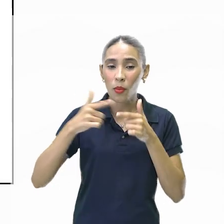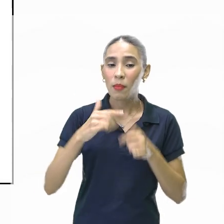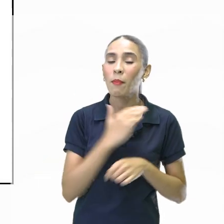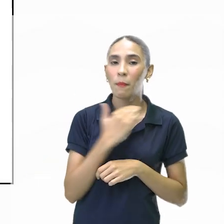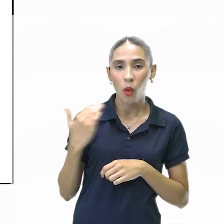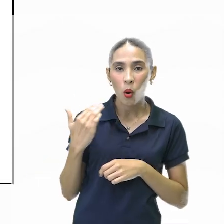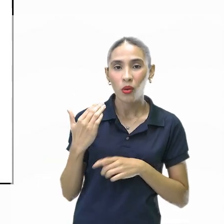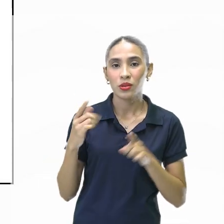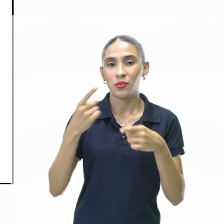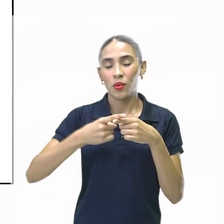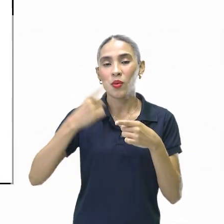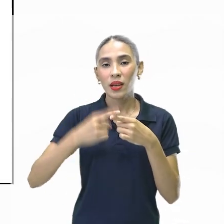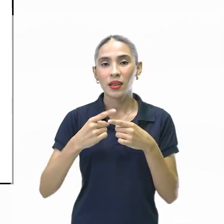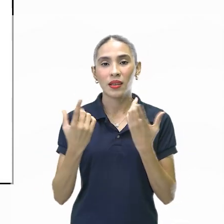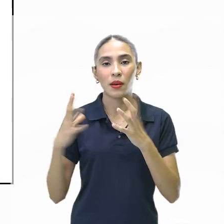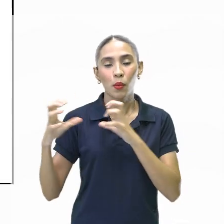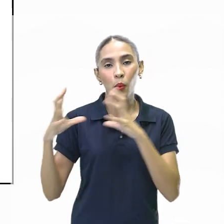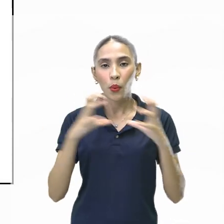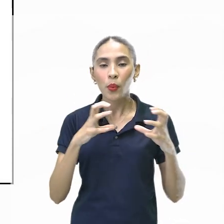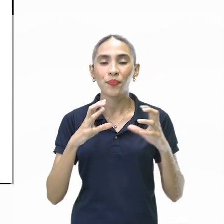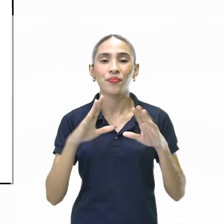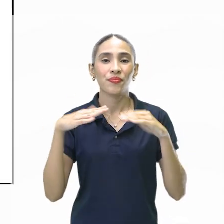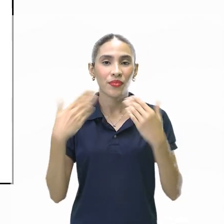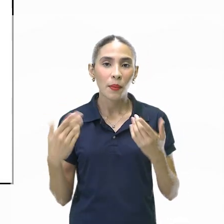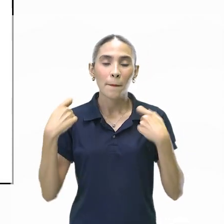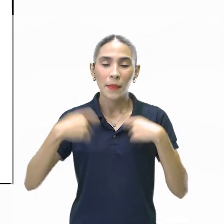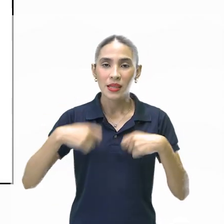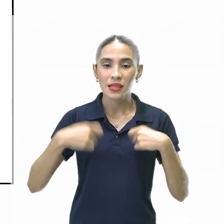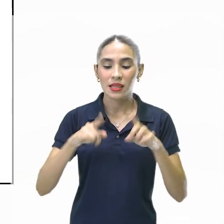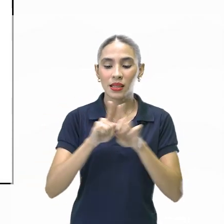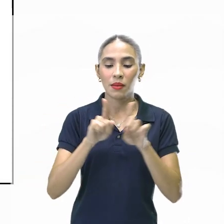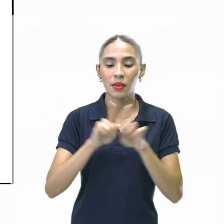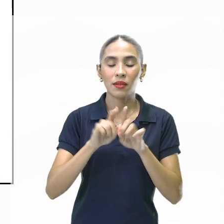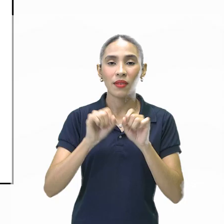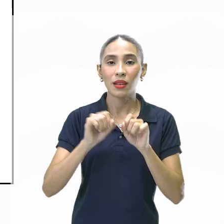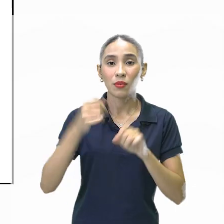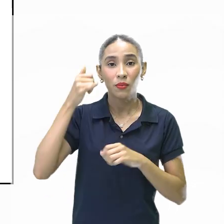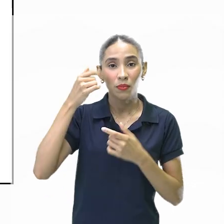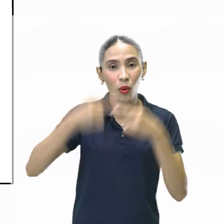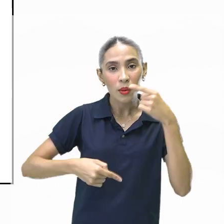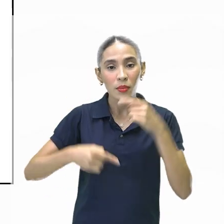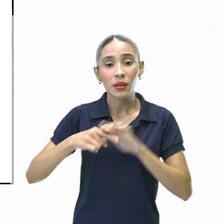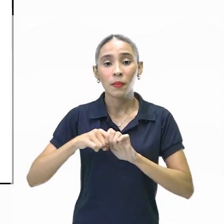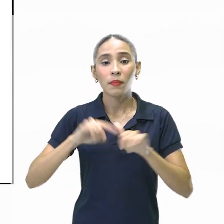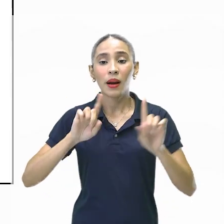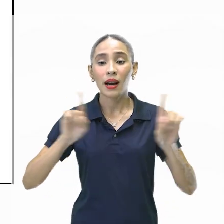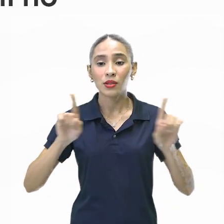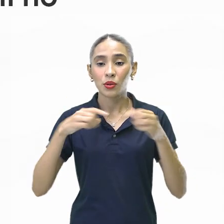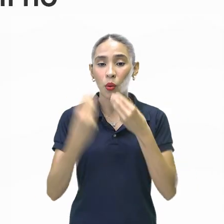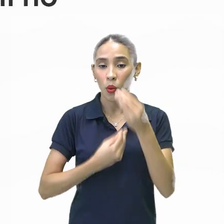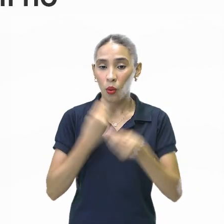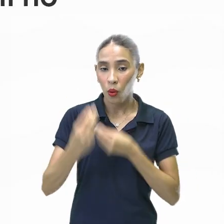dessas rivalidades, né? E isso precisa ser combatido. Como é que a gente consegue combater?